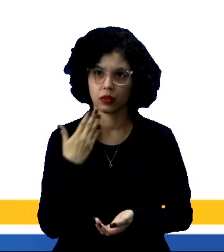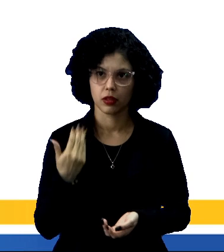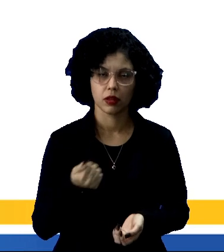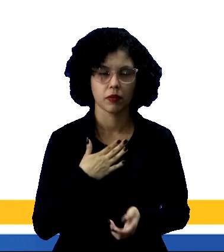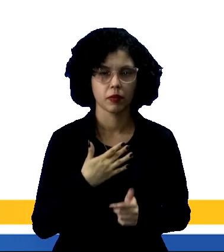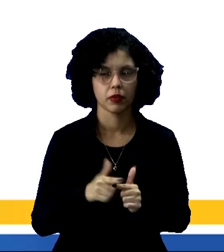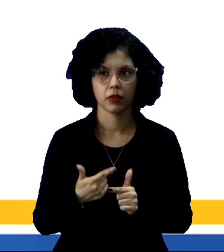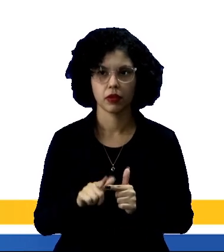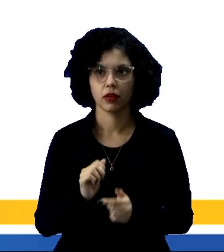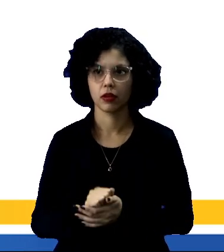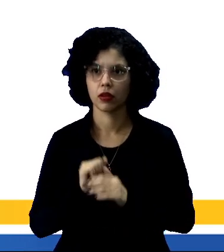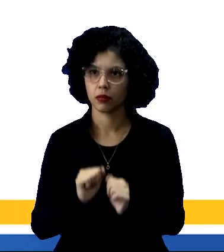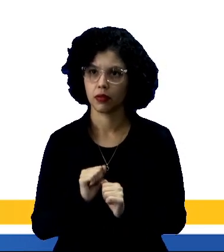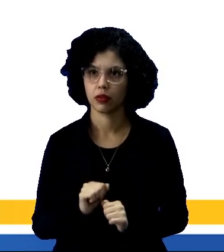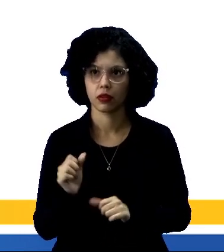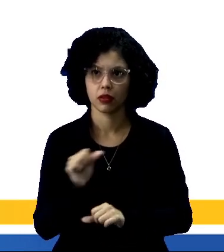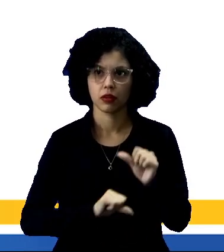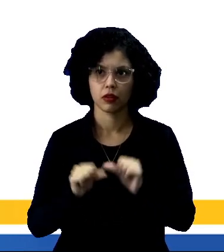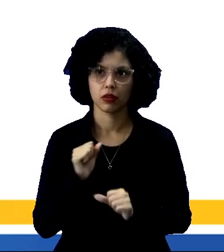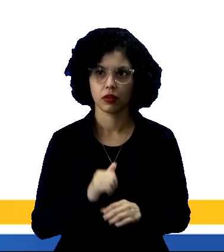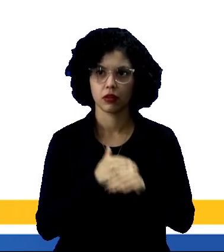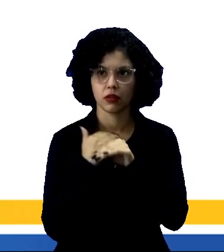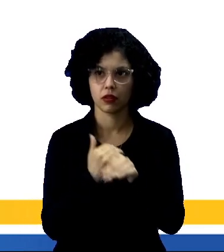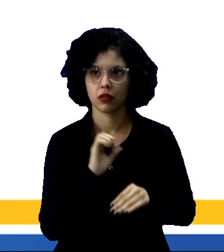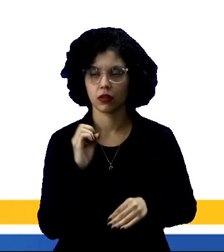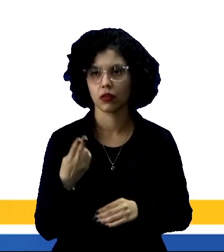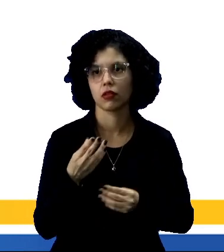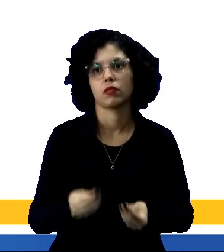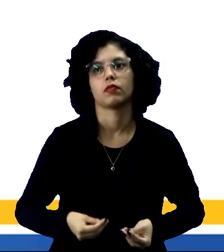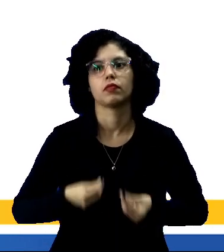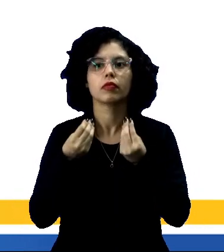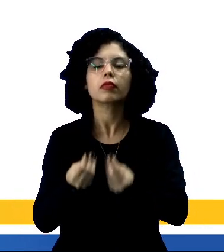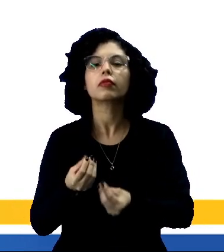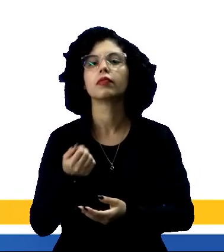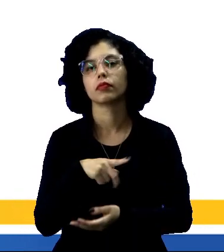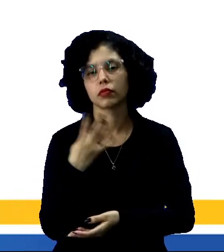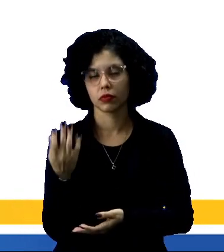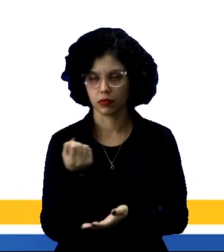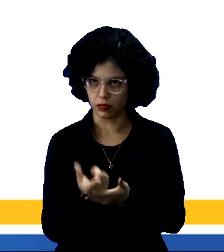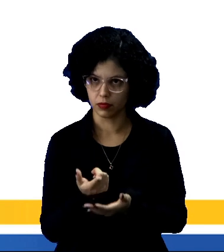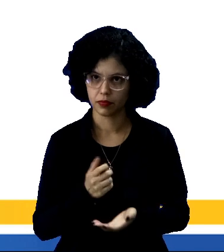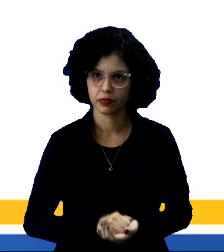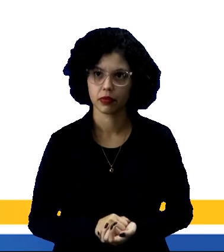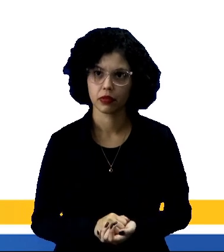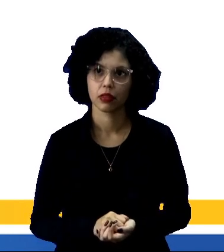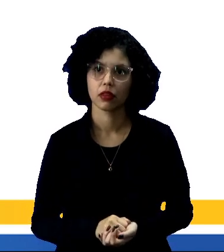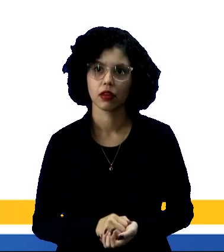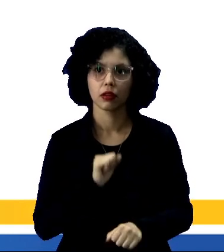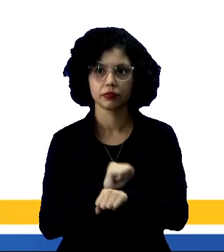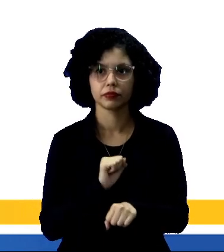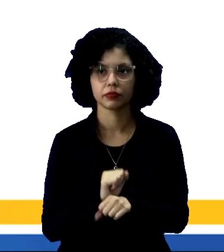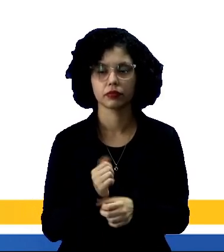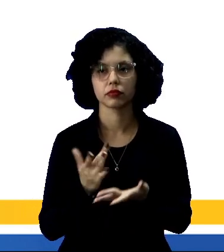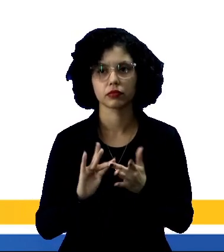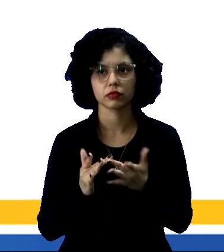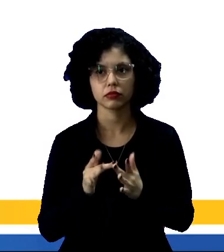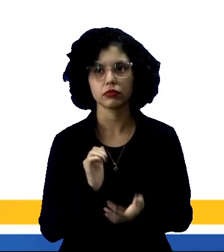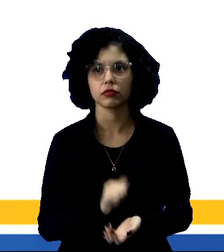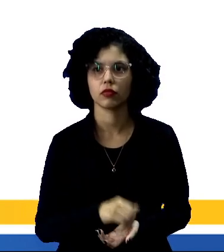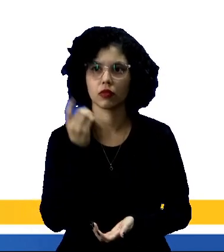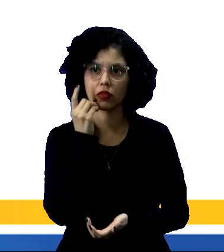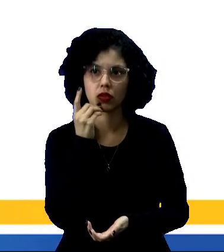meu problema, que pode ser a troca por um igual ou a devolução imediata da quantia paga. Aguardo o contato